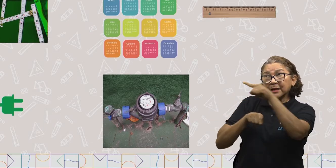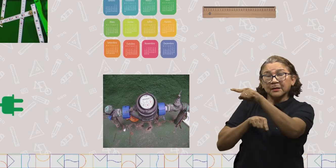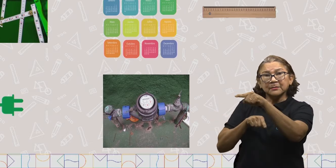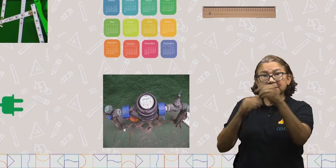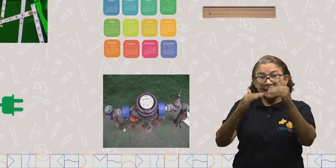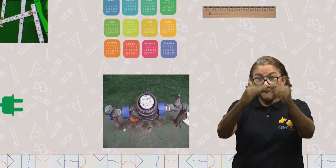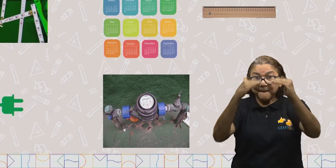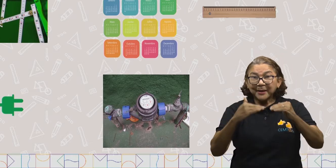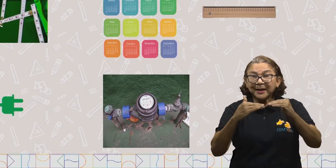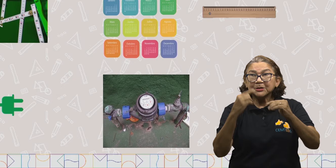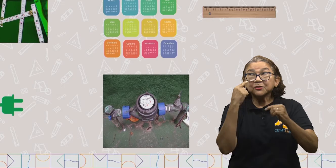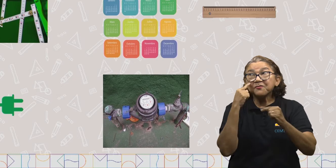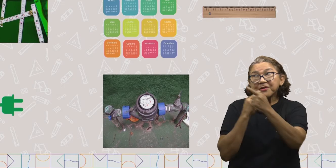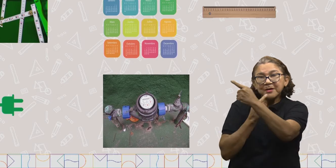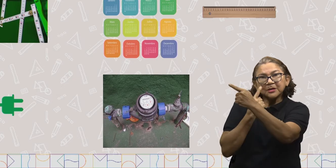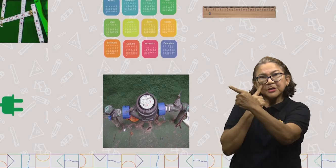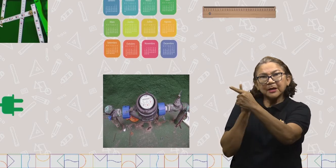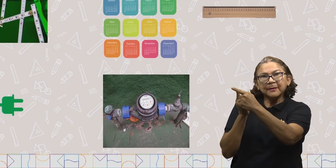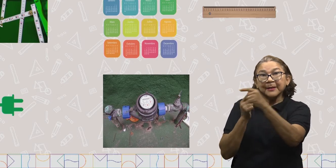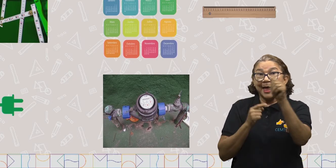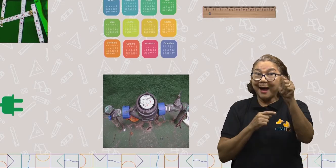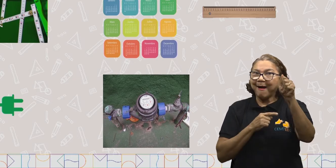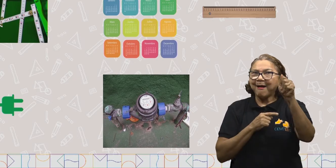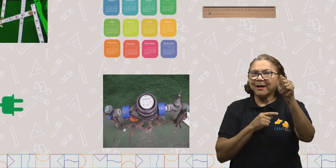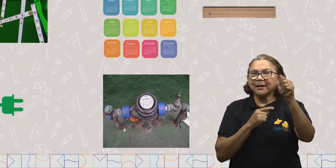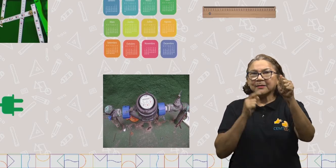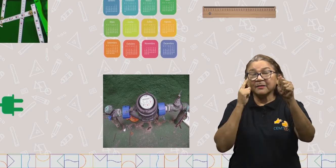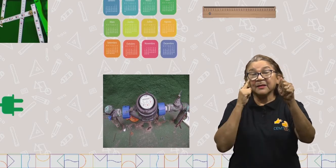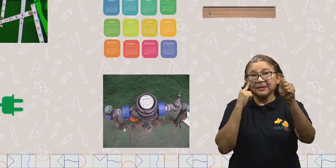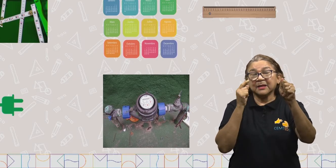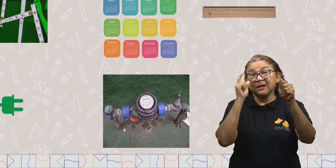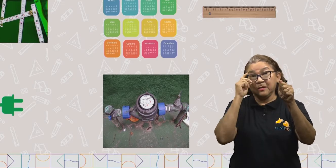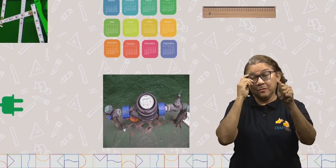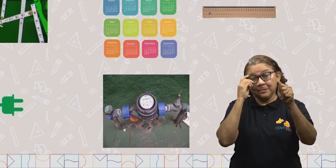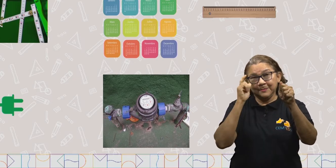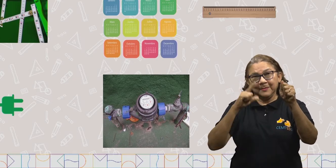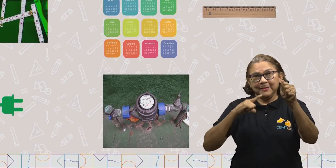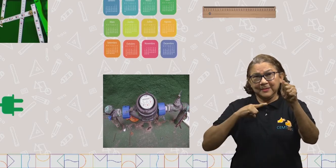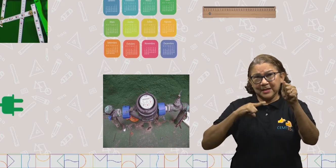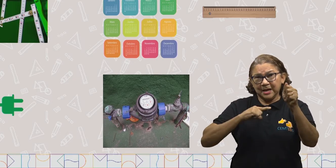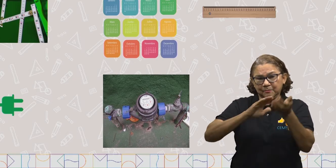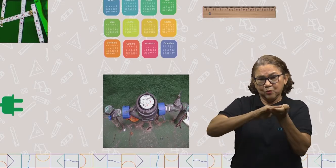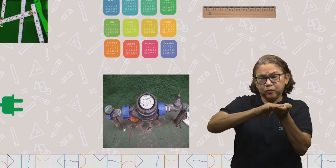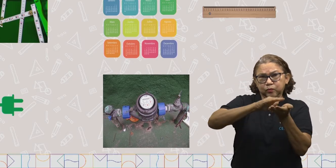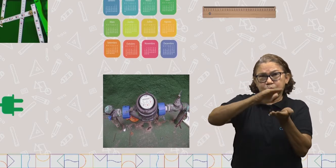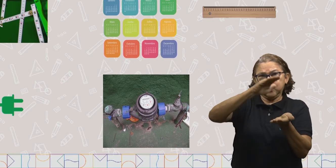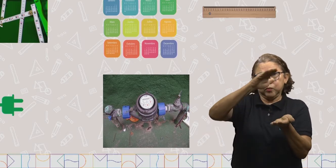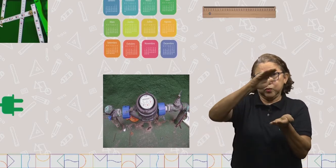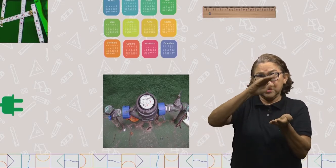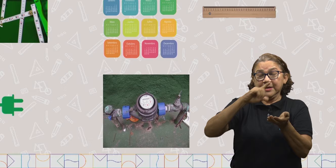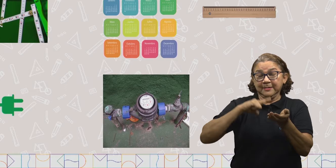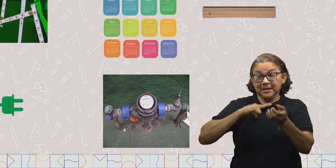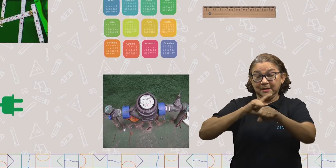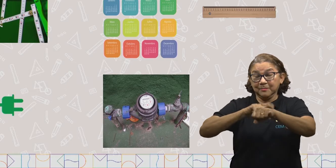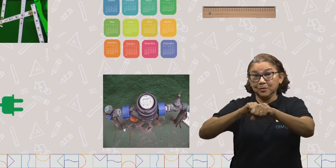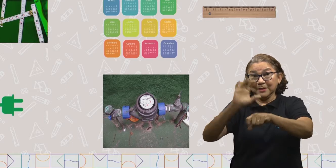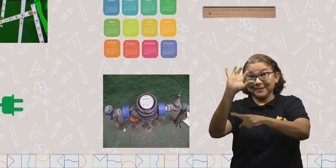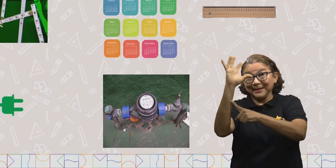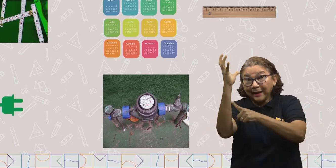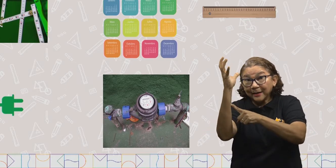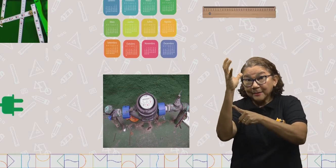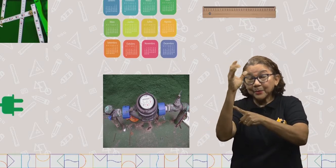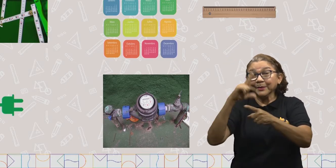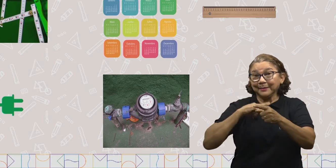objetos abaixo? Aí nós temos a grandeza de letra A, capacidade, letra B, tempo